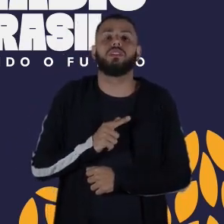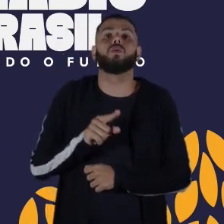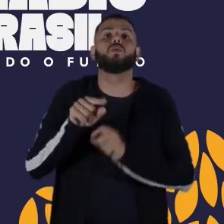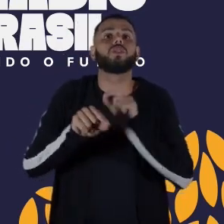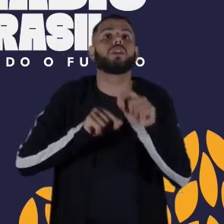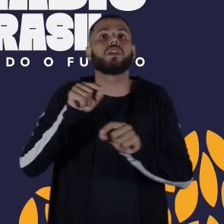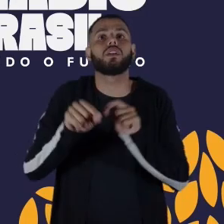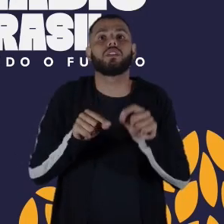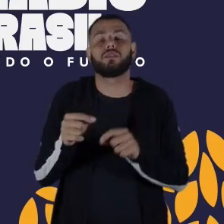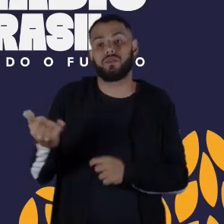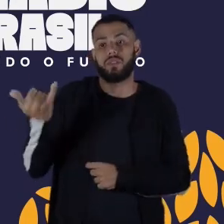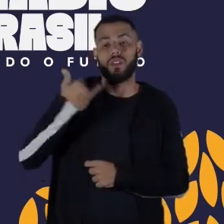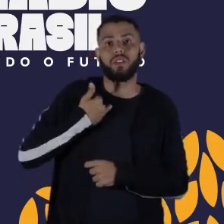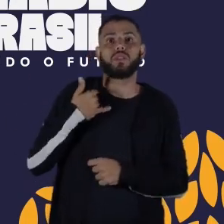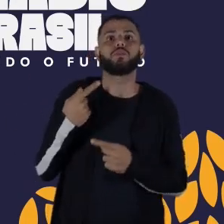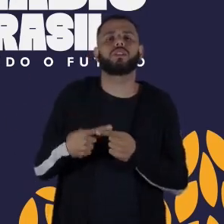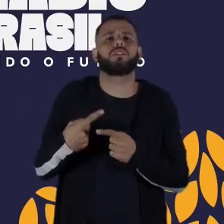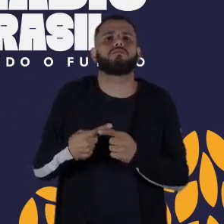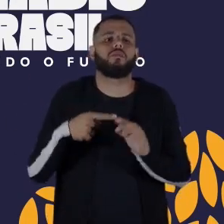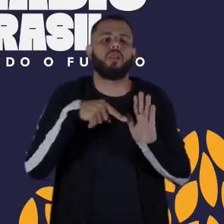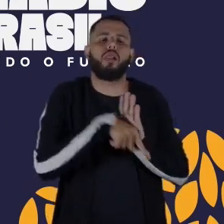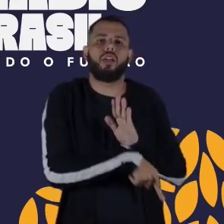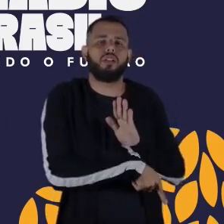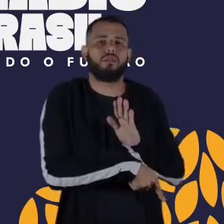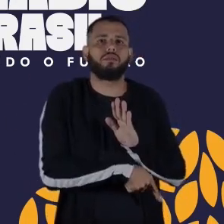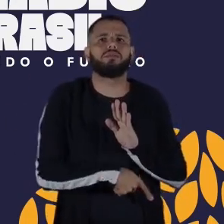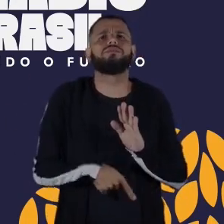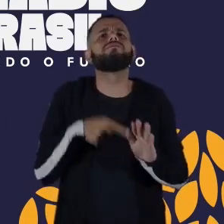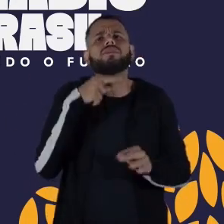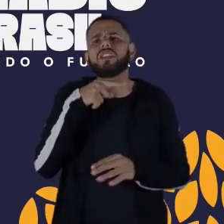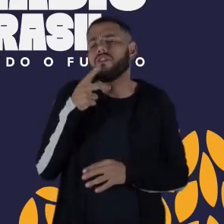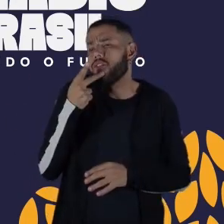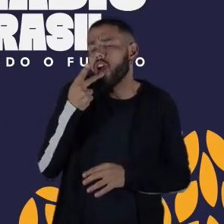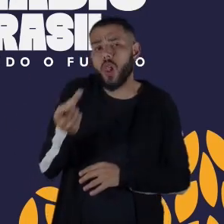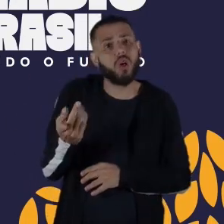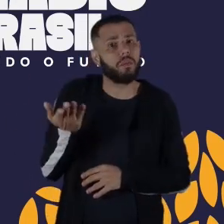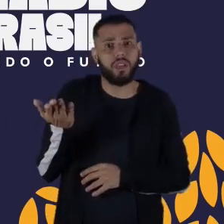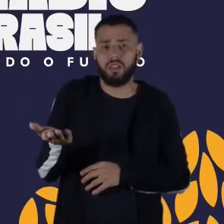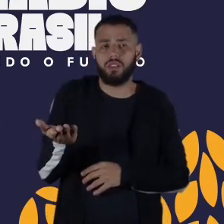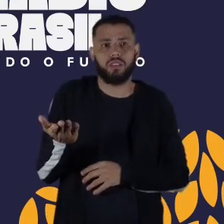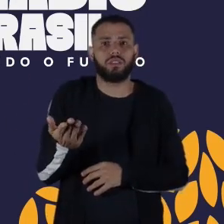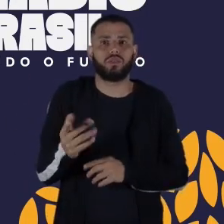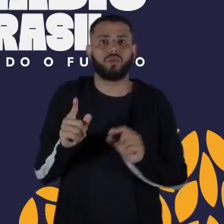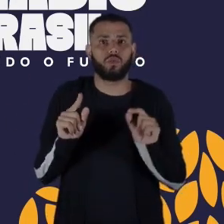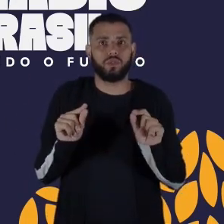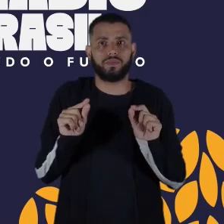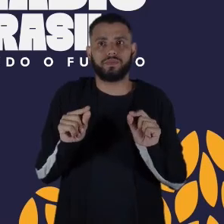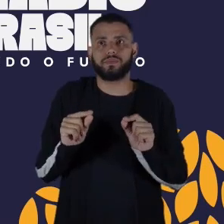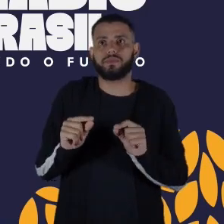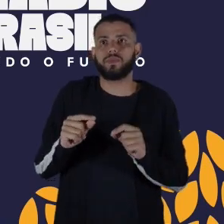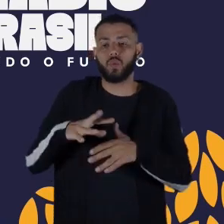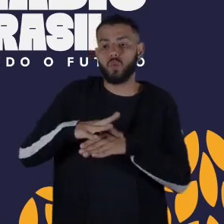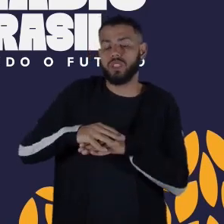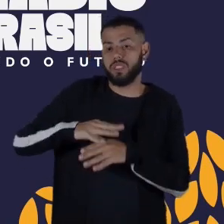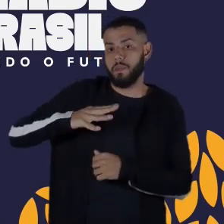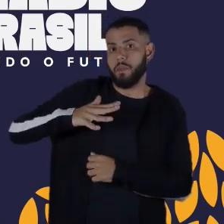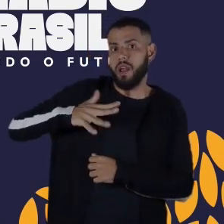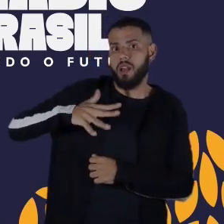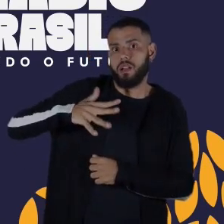chegaram a mim porque eles tinham caído. Ninguém falou para eles que Parkinson